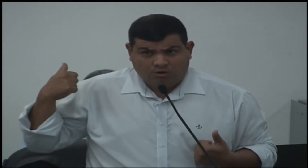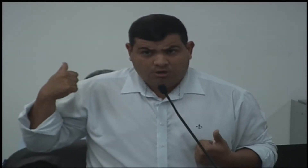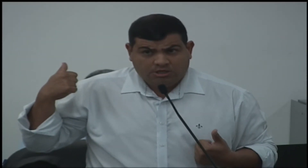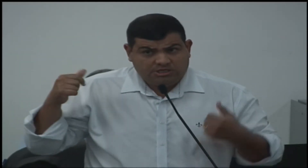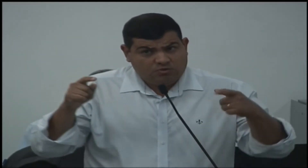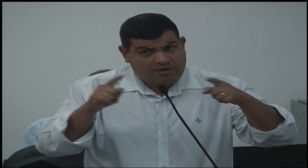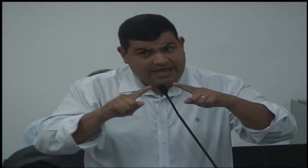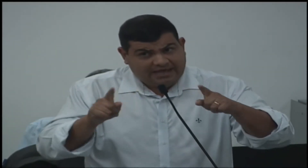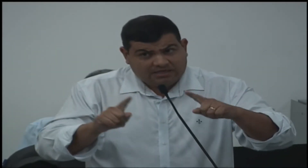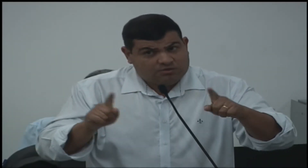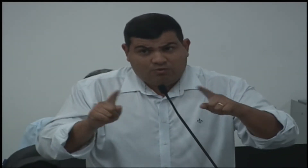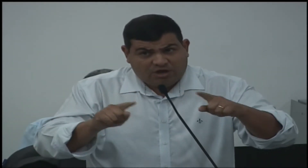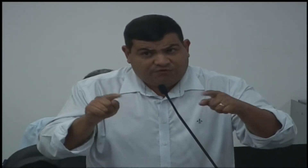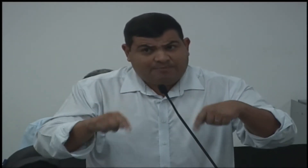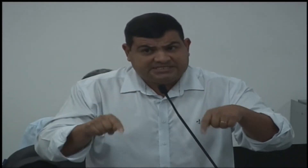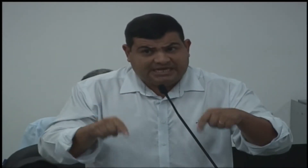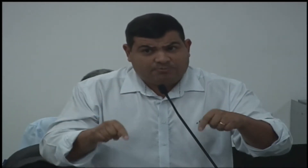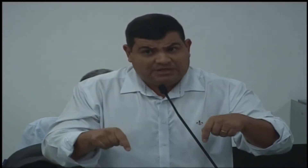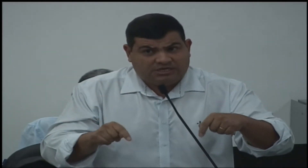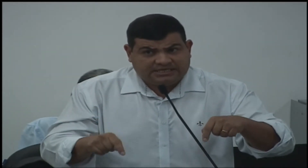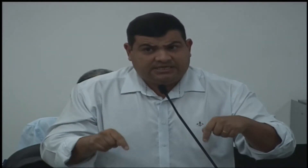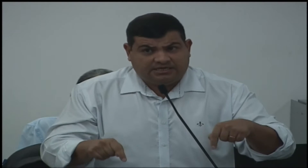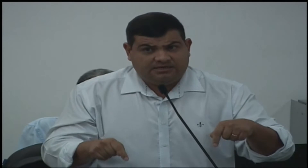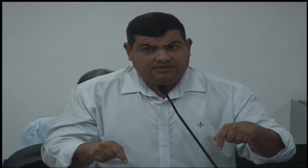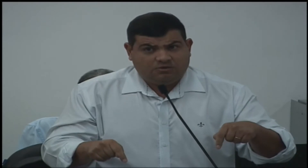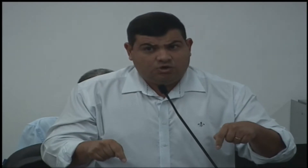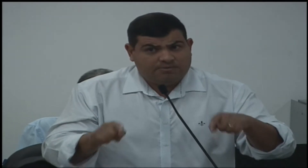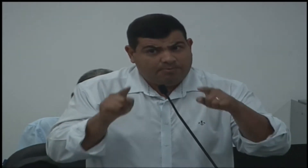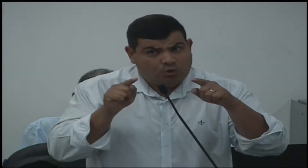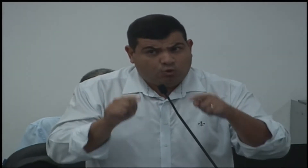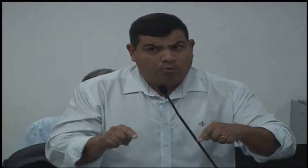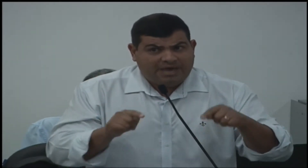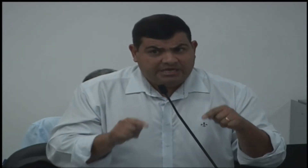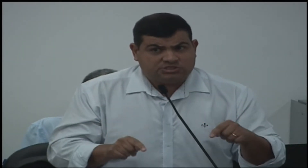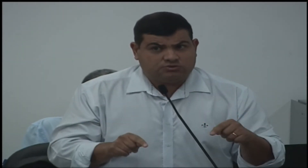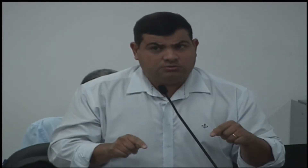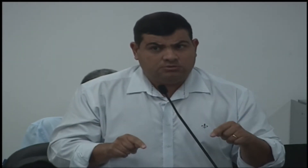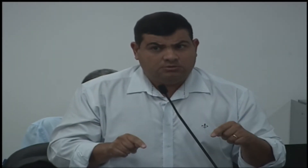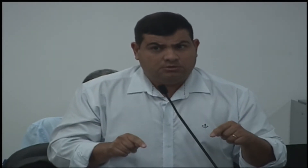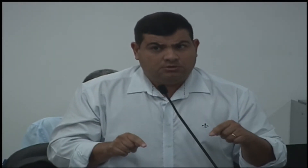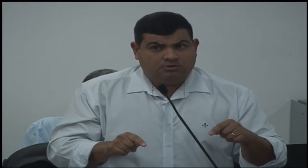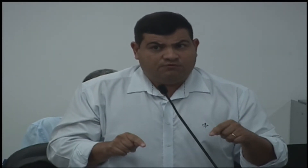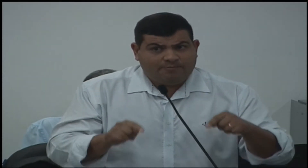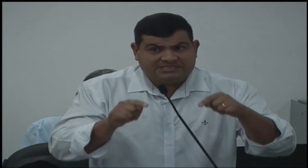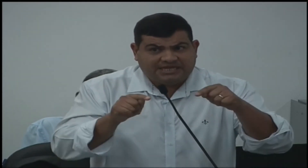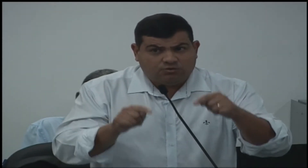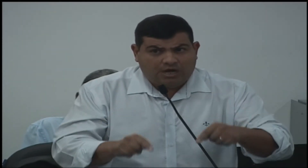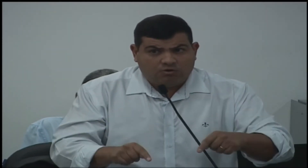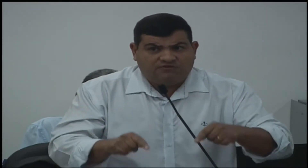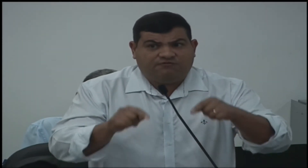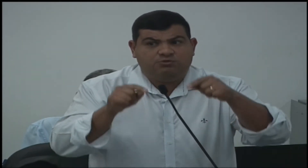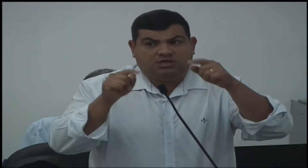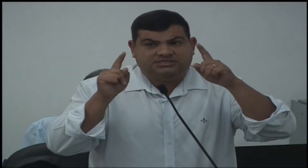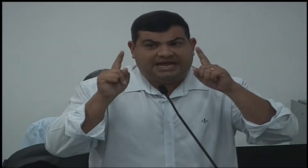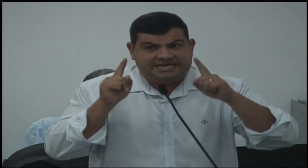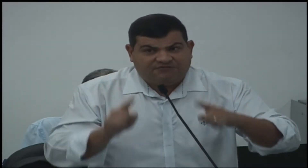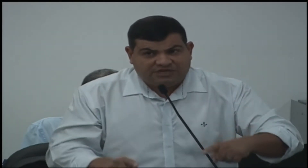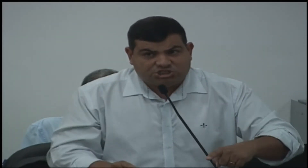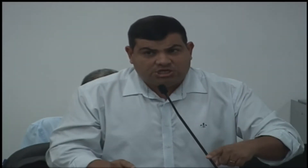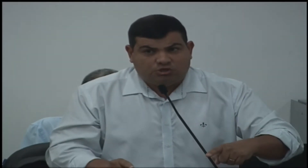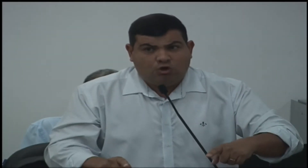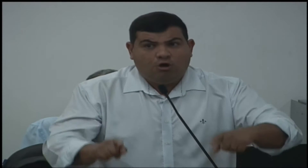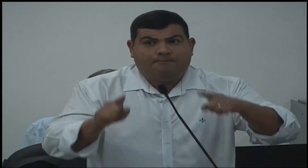algo que não é o que foi passado para nós aqui. O que me preocupa é isso. Foi passado algo que